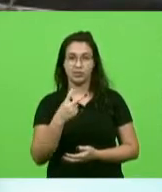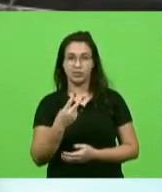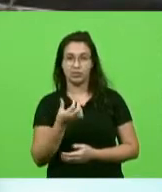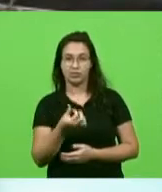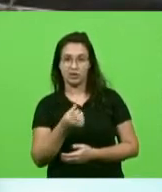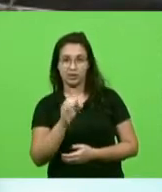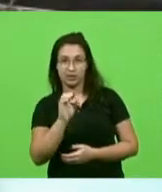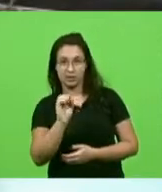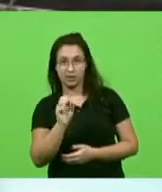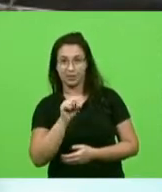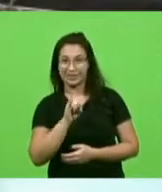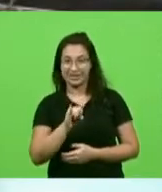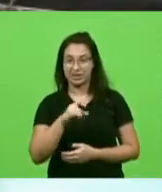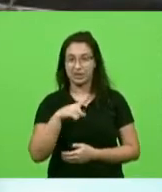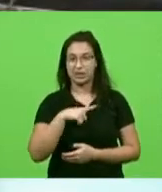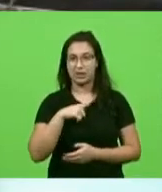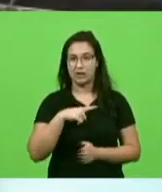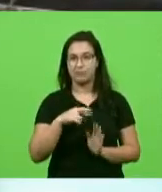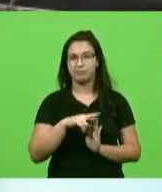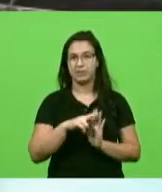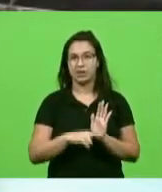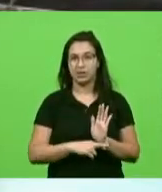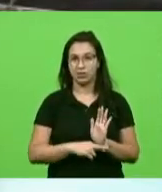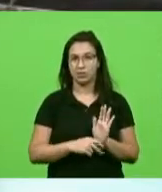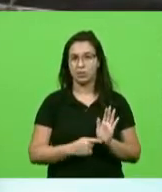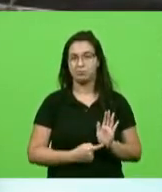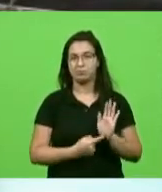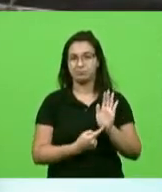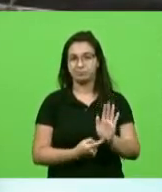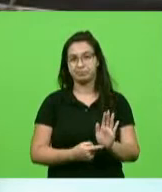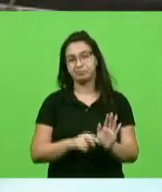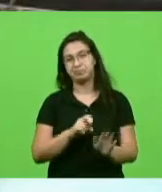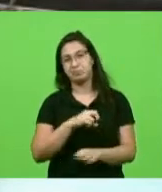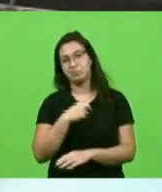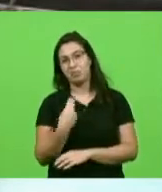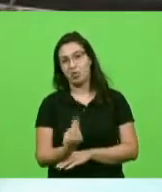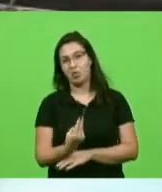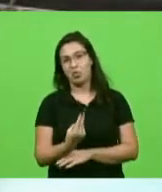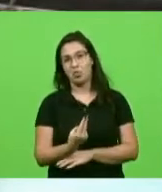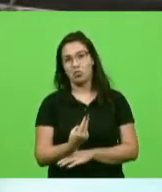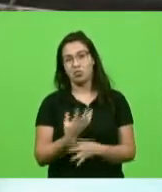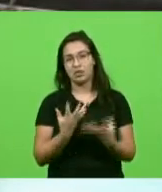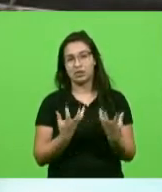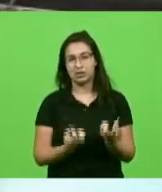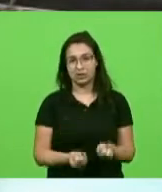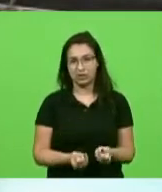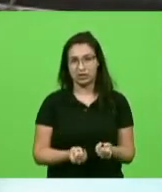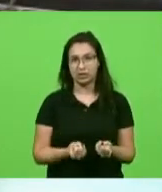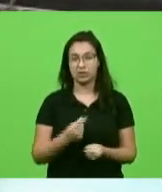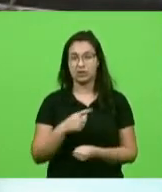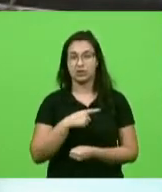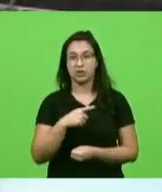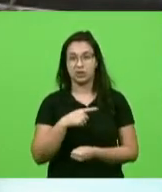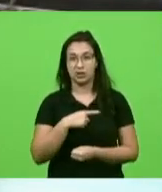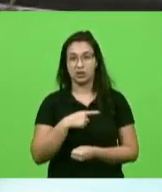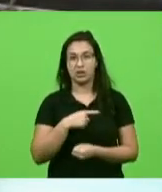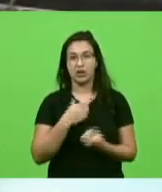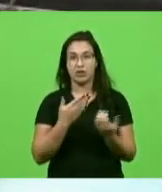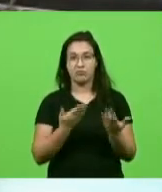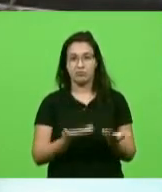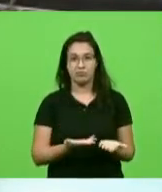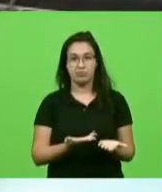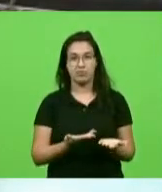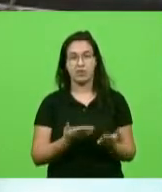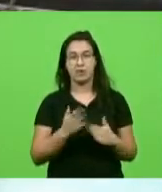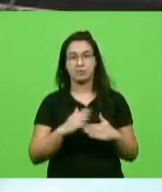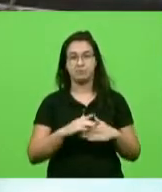RLI 20/00179-9260, se há qualquer relatório de instrução ou deliberação, parcial ou final, no sentido da existência de prática de ato